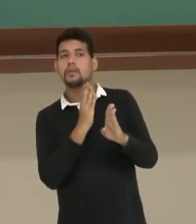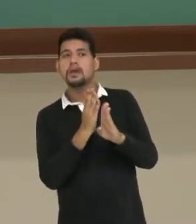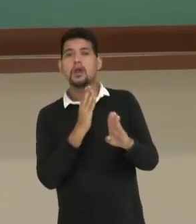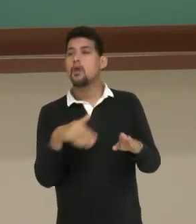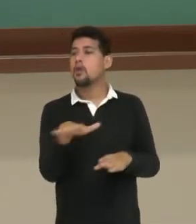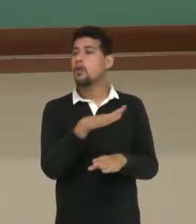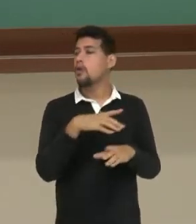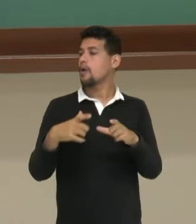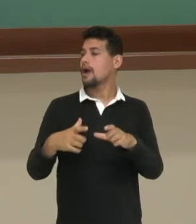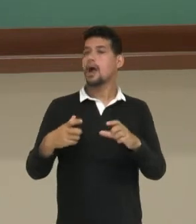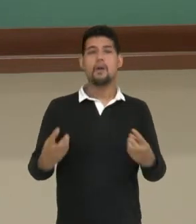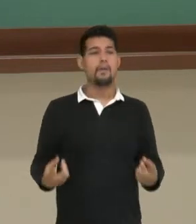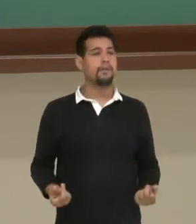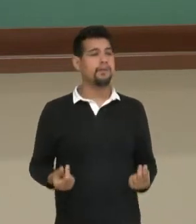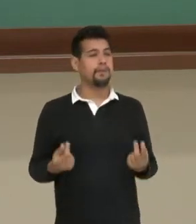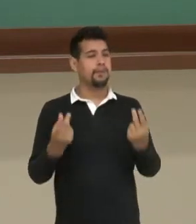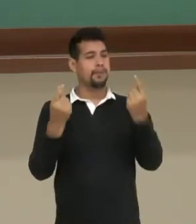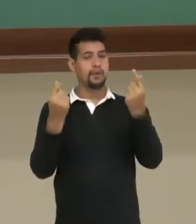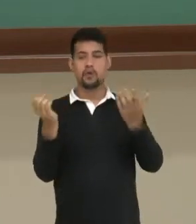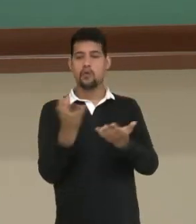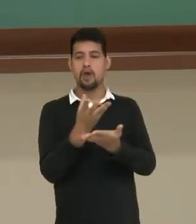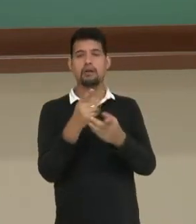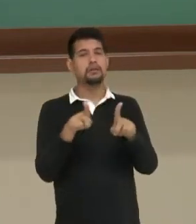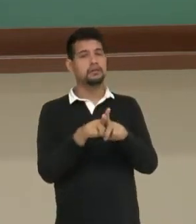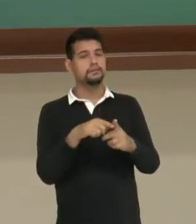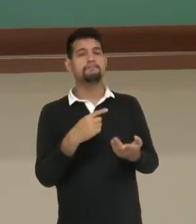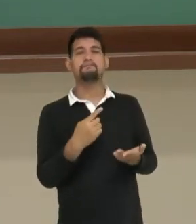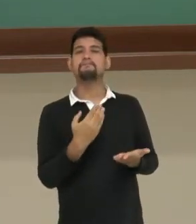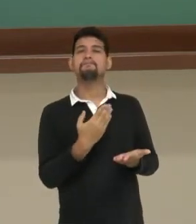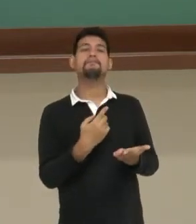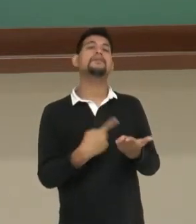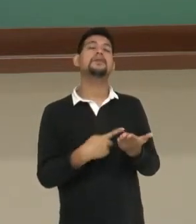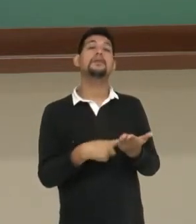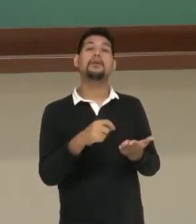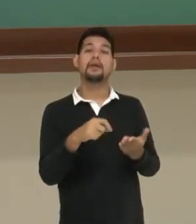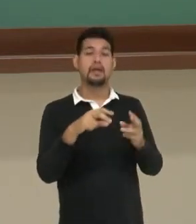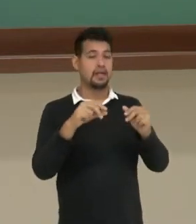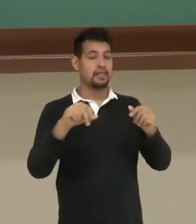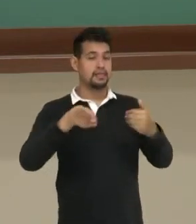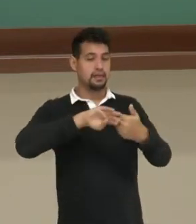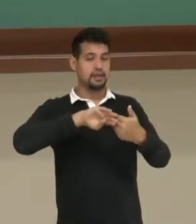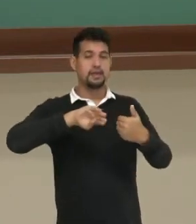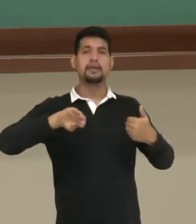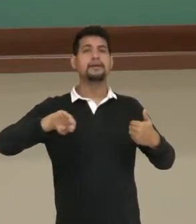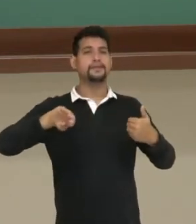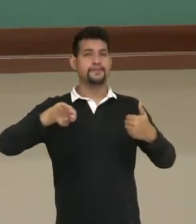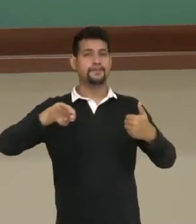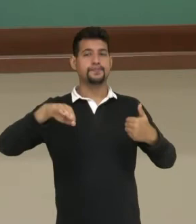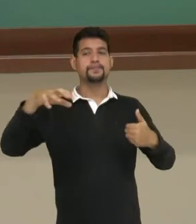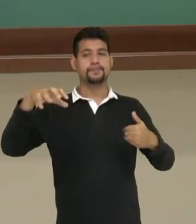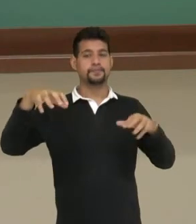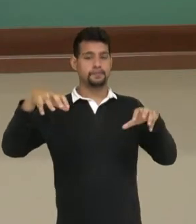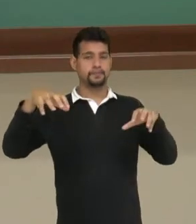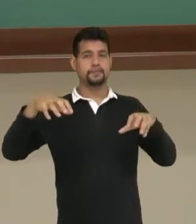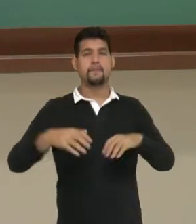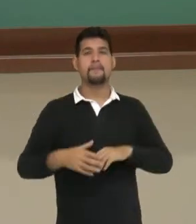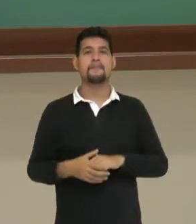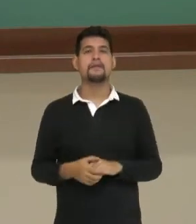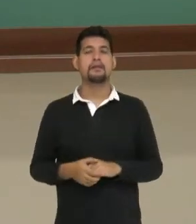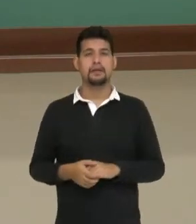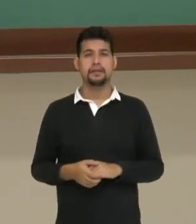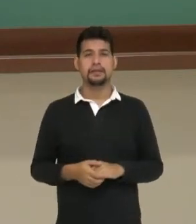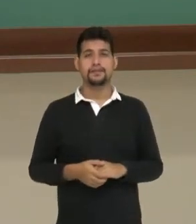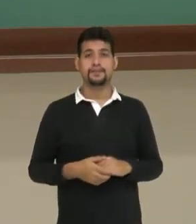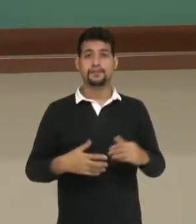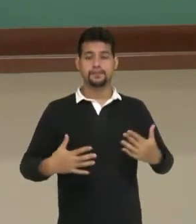terras e novas riquezas, eles fizeram esse tratado dividindo então as terras entre essas duas monarquias.